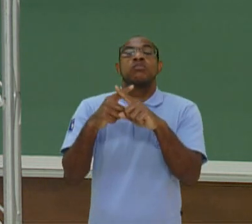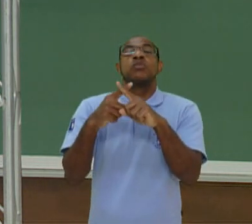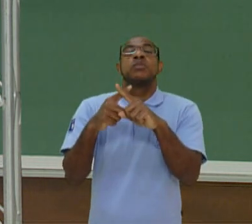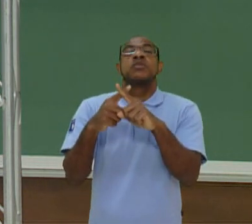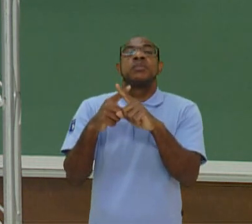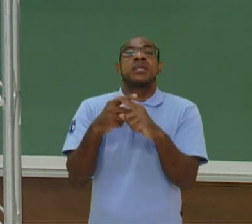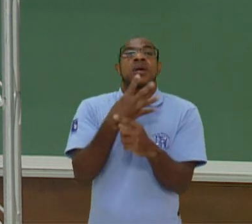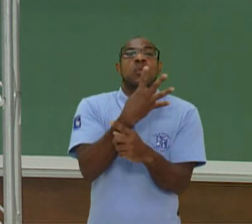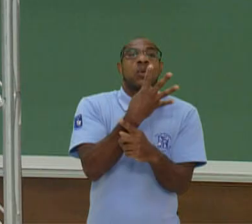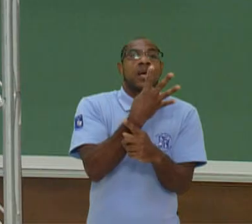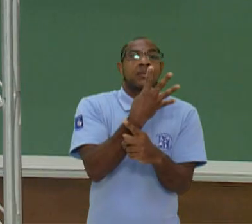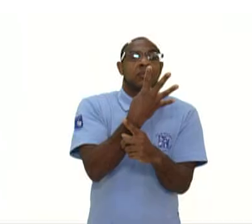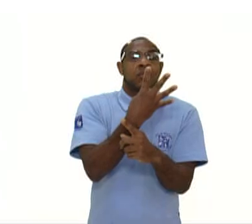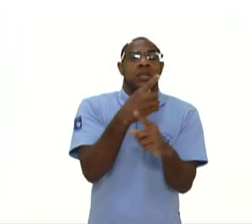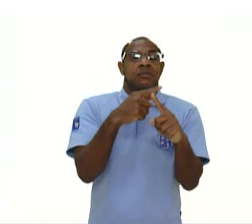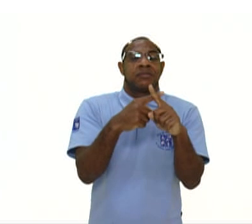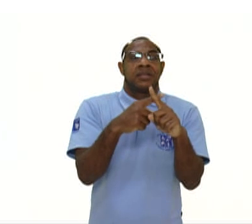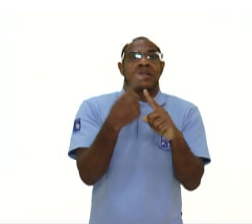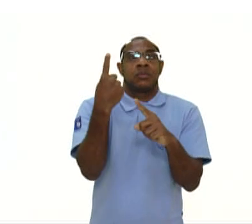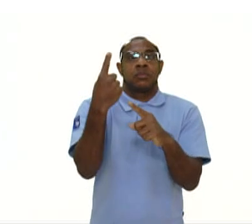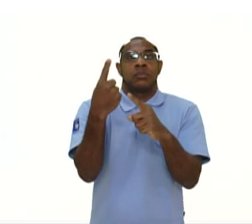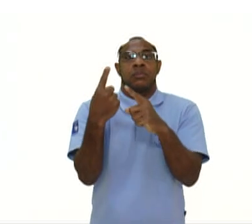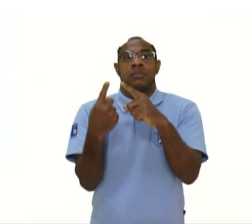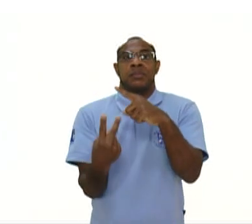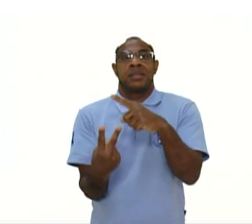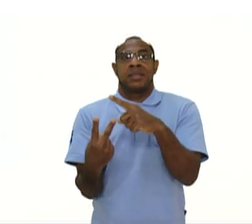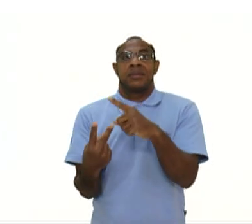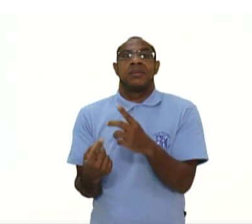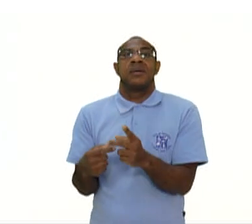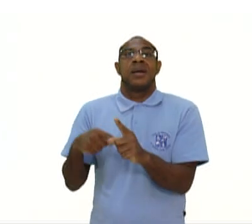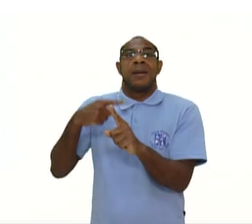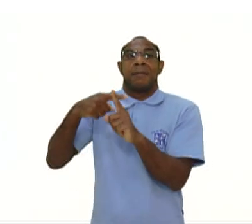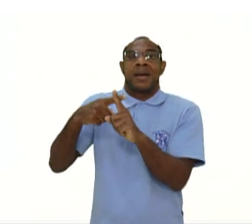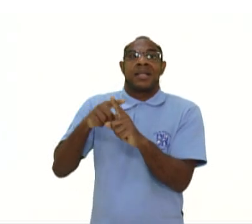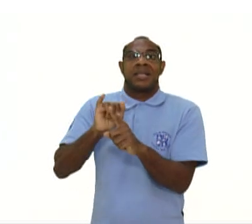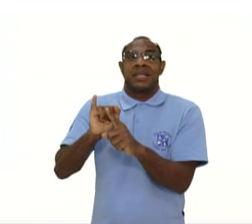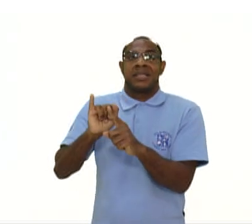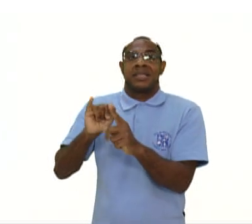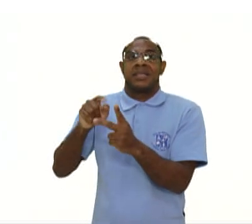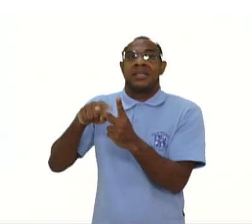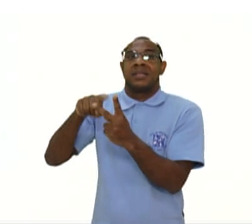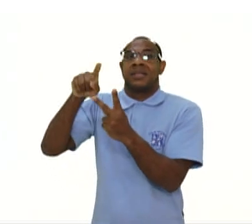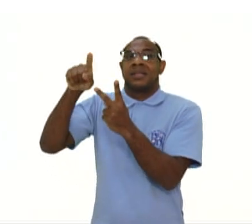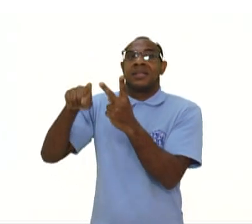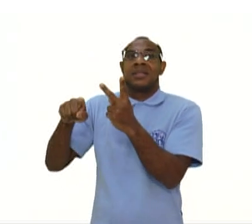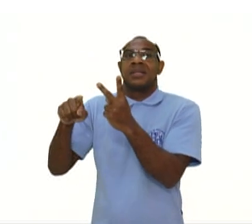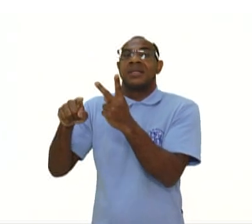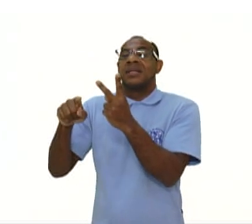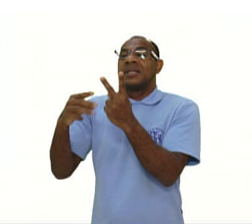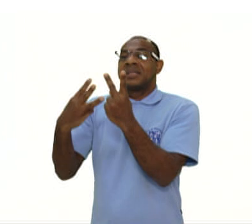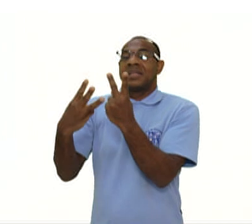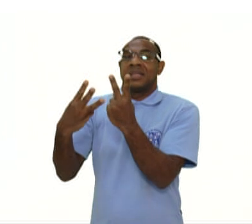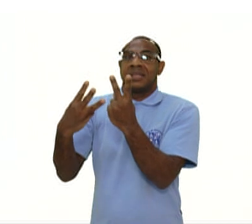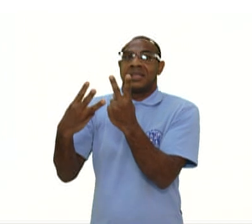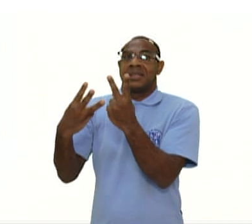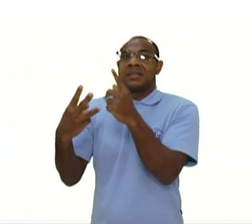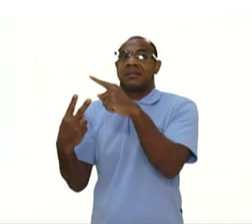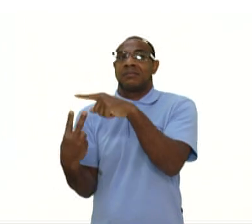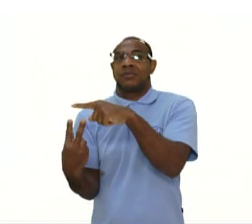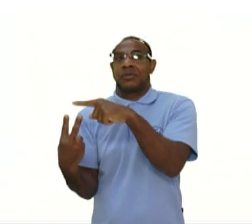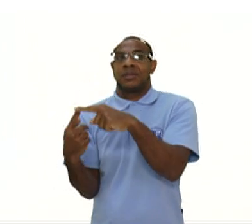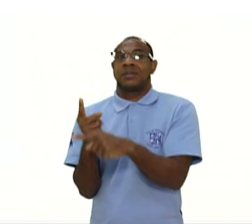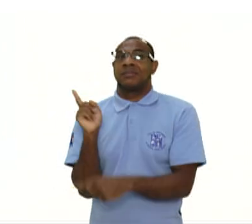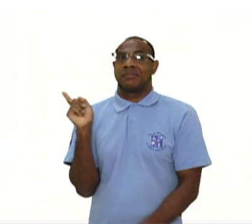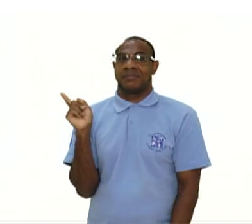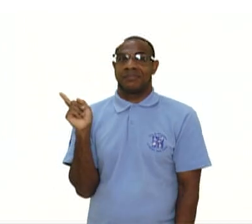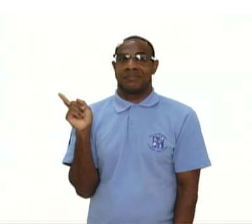de 3 sobre 2 e não esqueça o sinal aqui. Como resultado você tem então 4 vezes 1, 4 dividido por 2, 2. Sinal negativo. 4